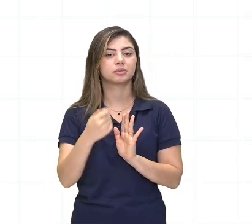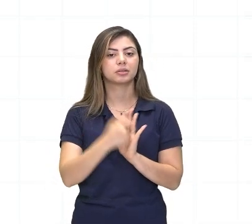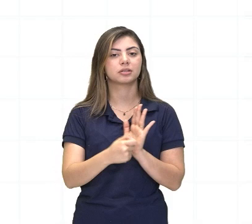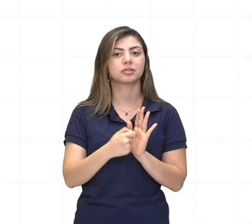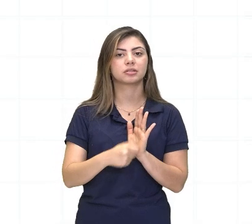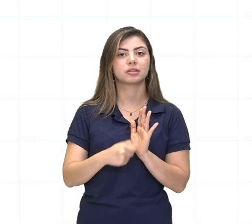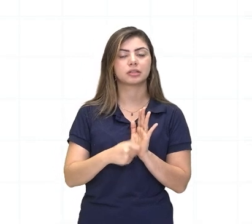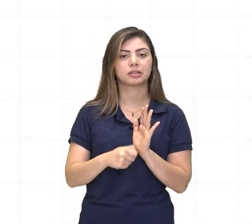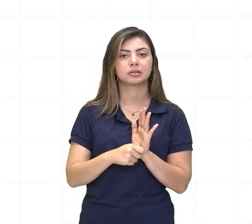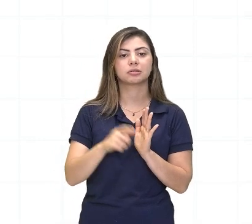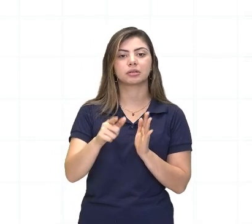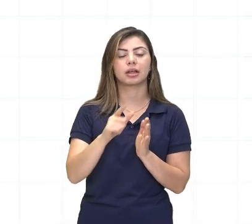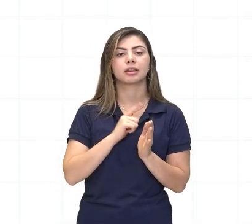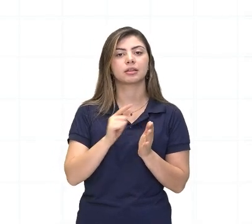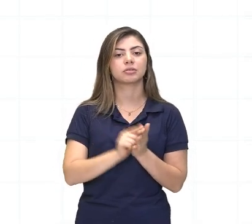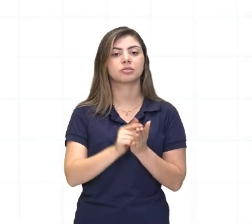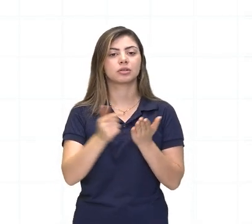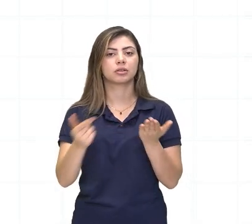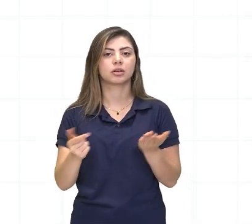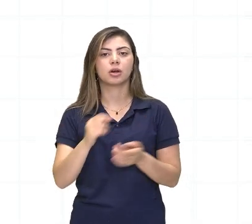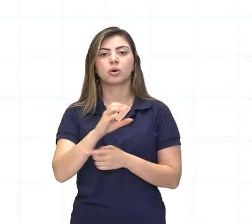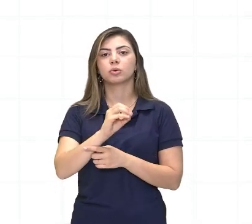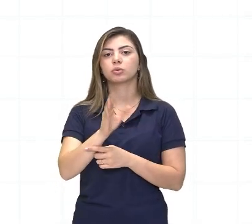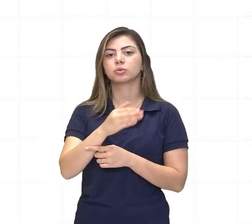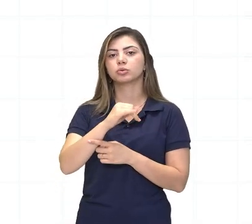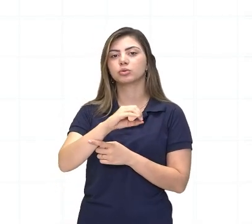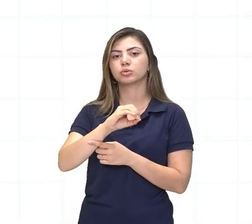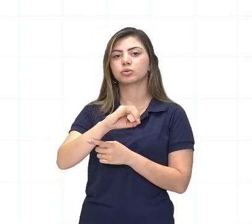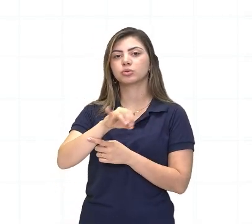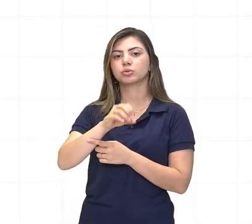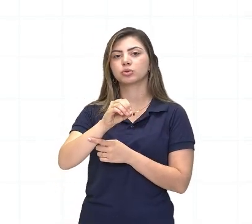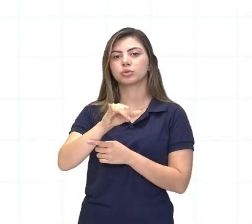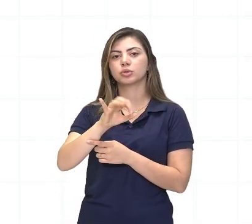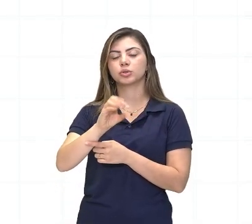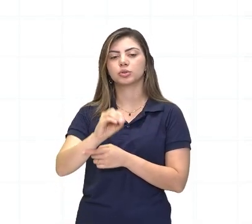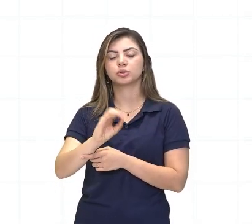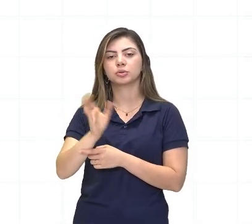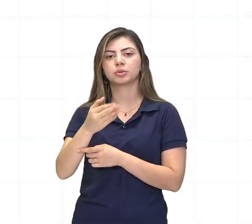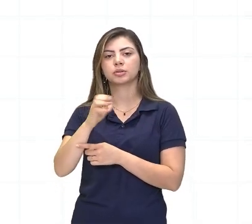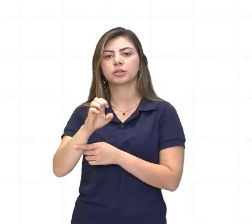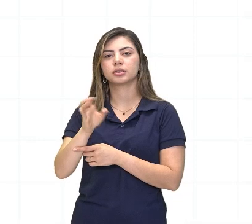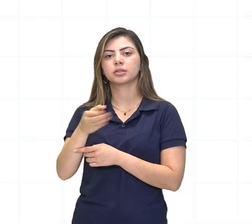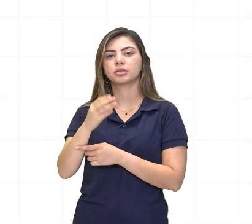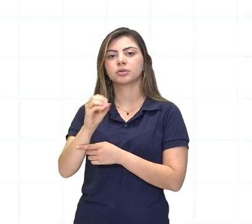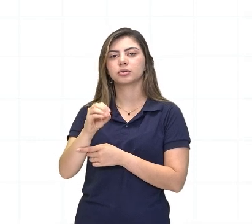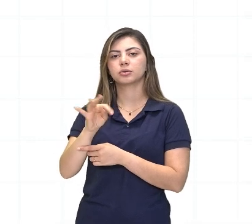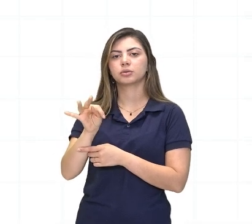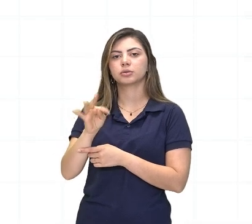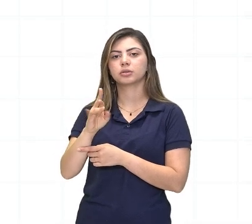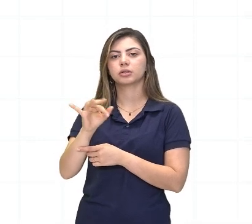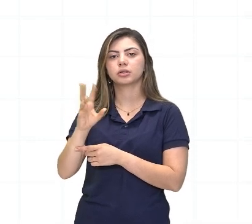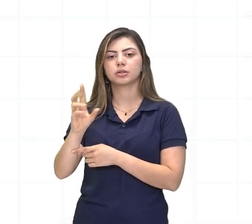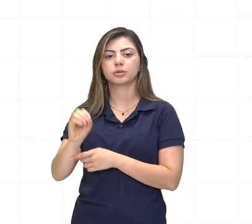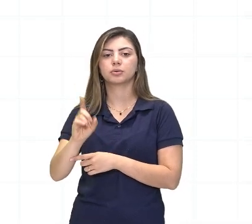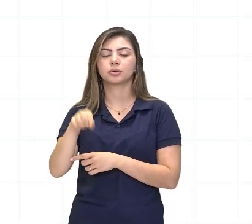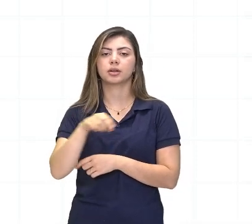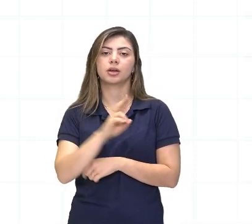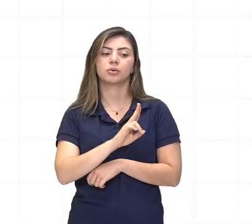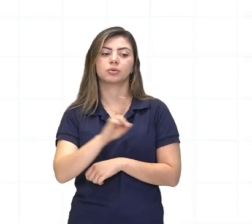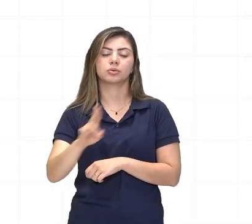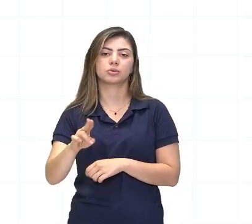que traz sempre matérias investigativas muito interessantes, bem aprofundadas, defendendo principalmente